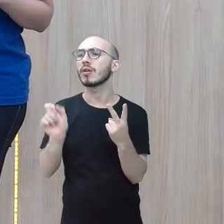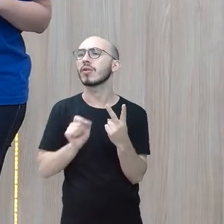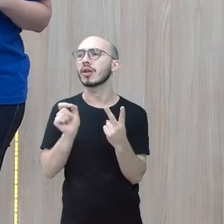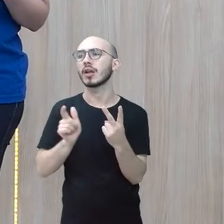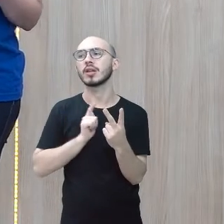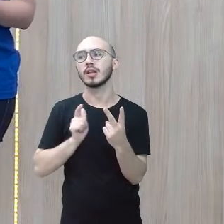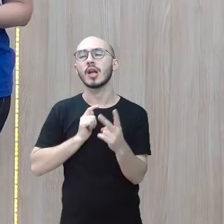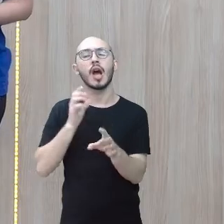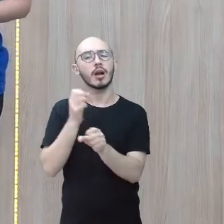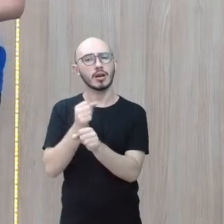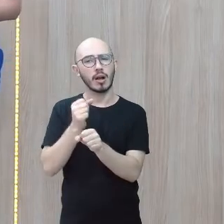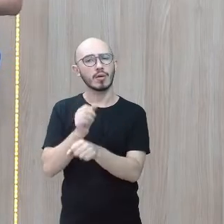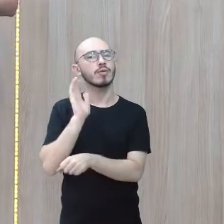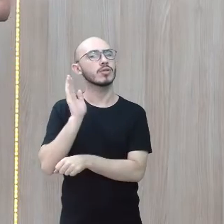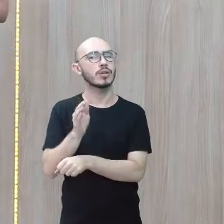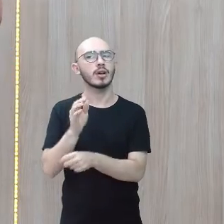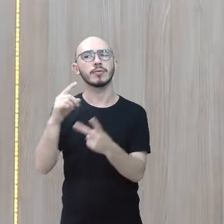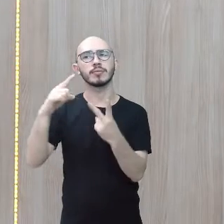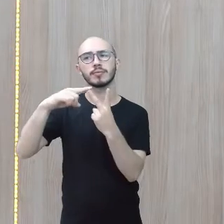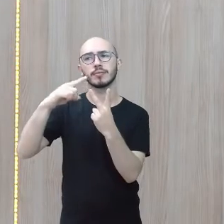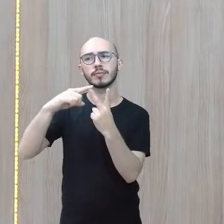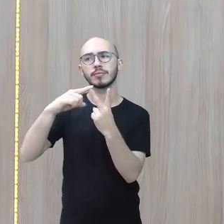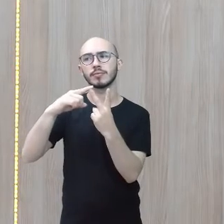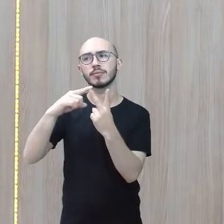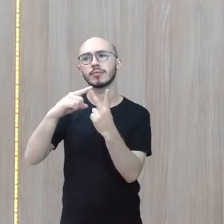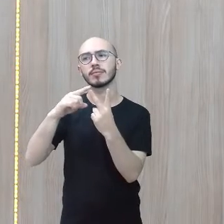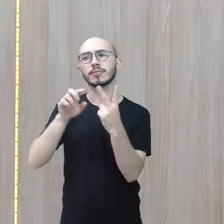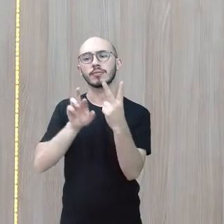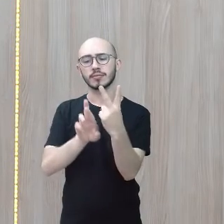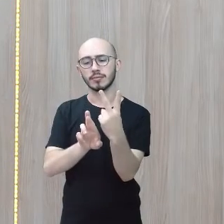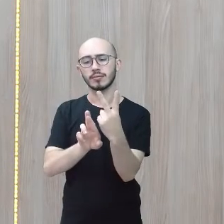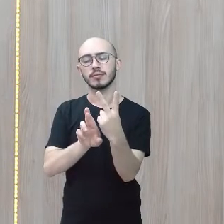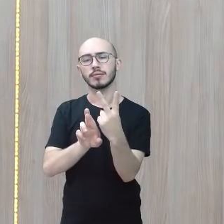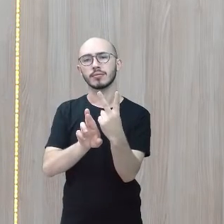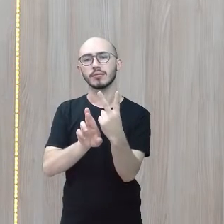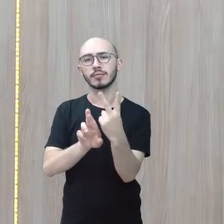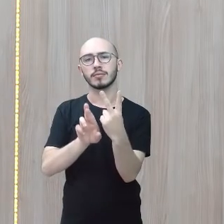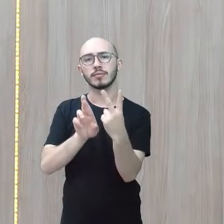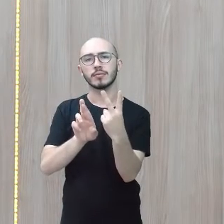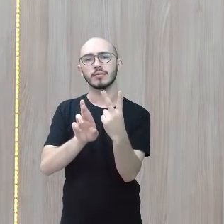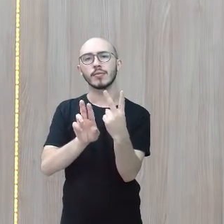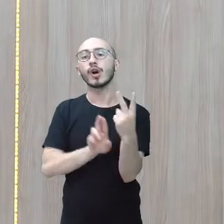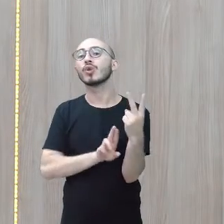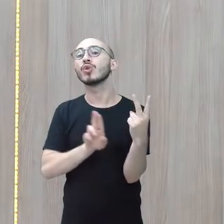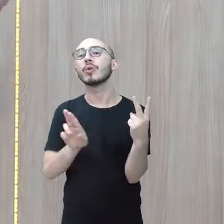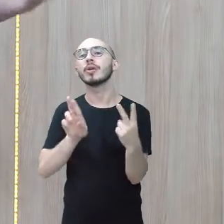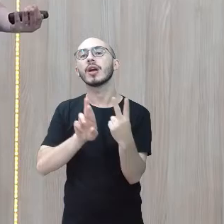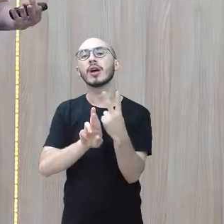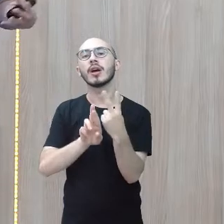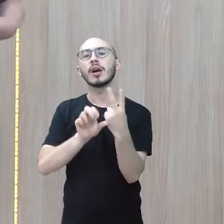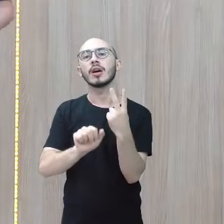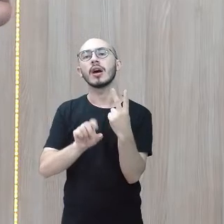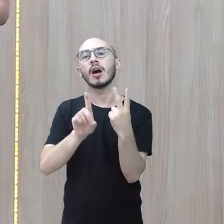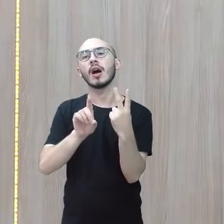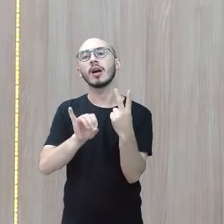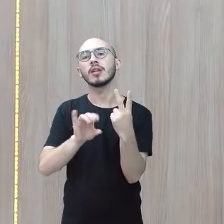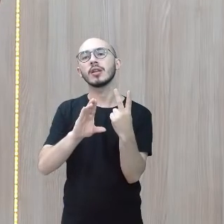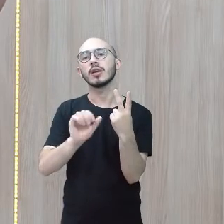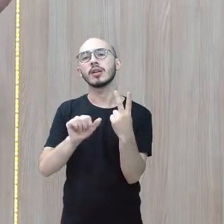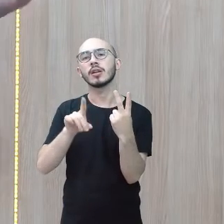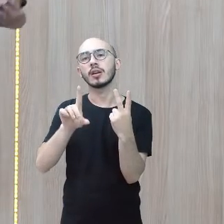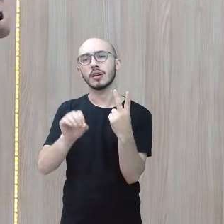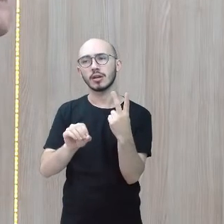o cálculo já aconteceu, vai ser o nosso radicando, né? Vai ficar aqui dentro. Então, a nossa potência, que é a